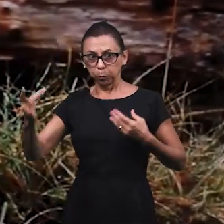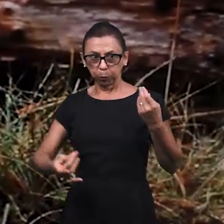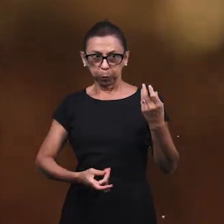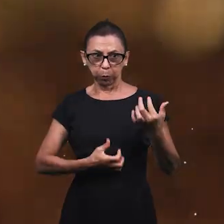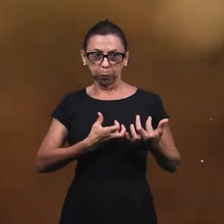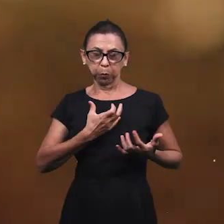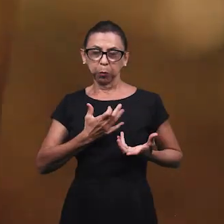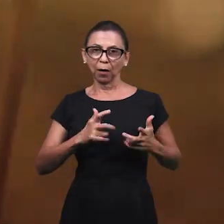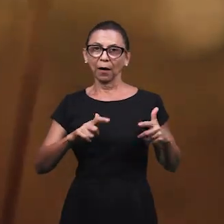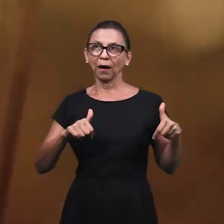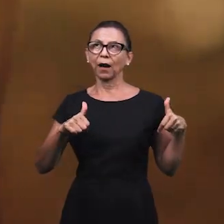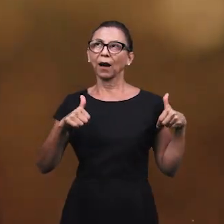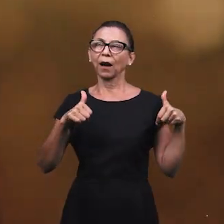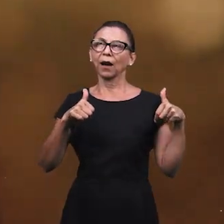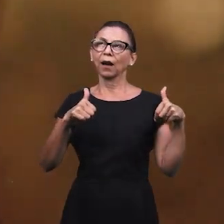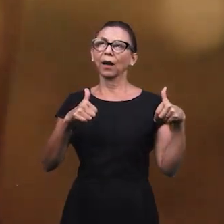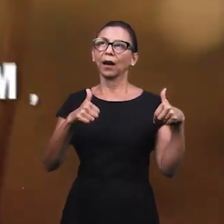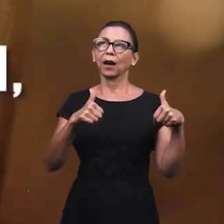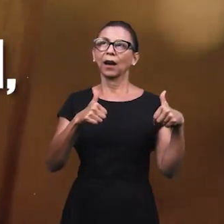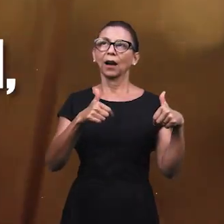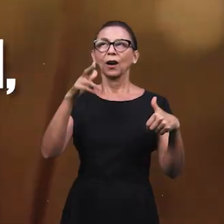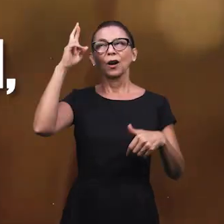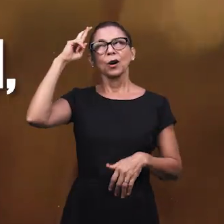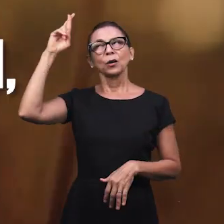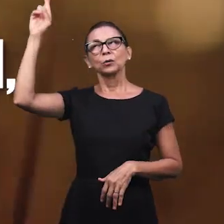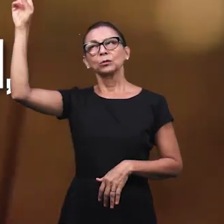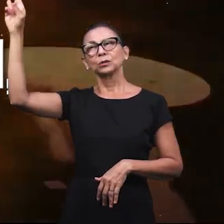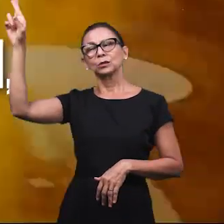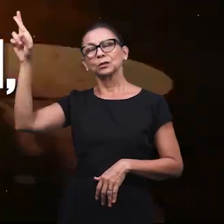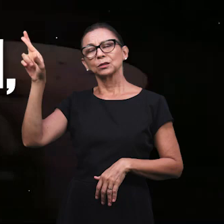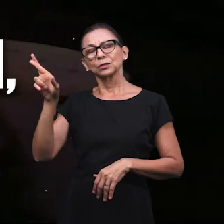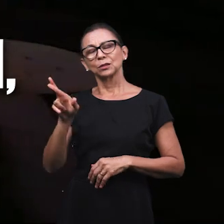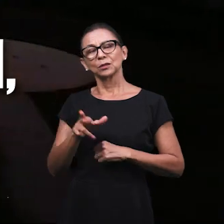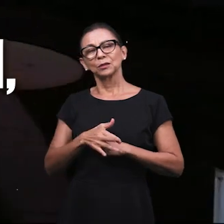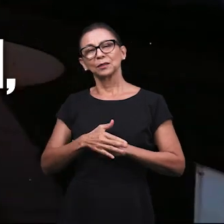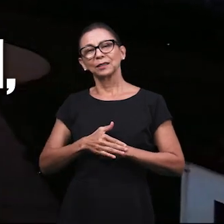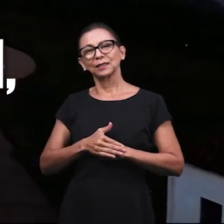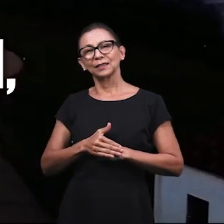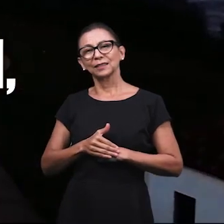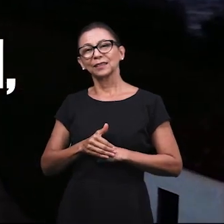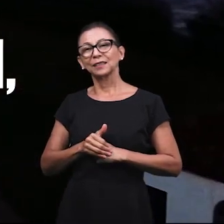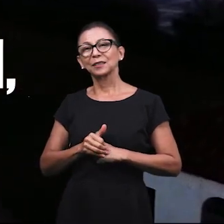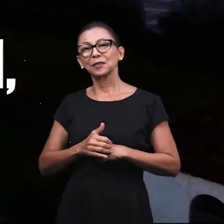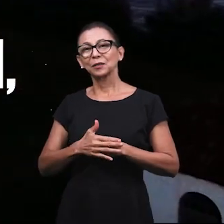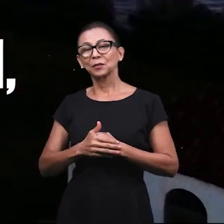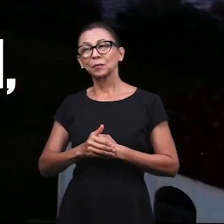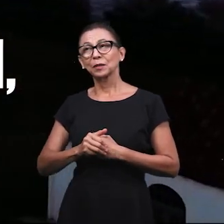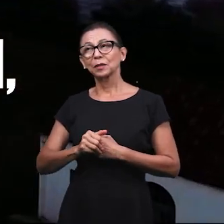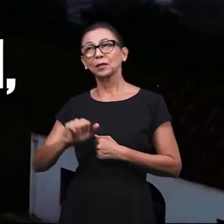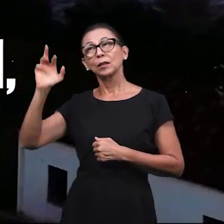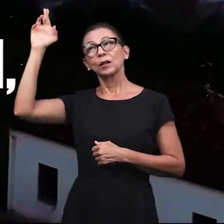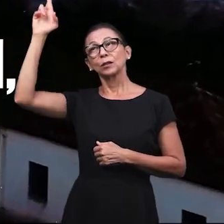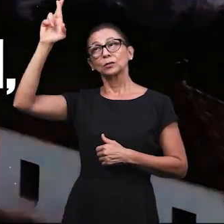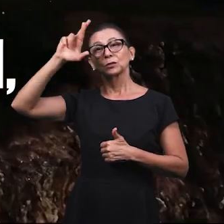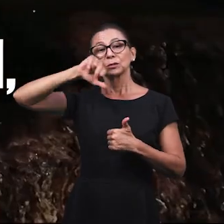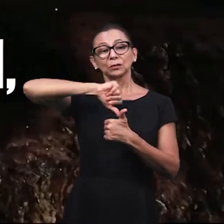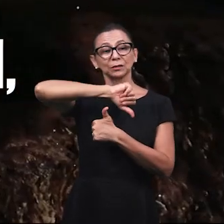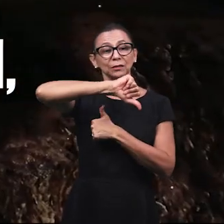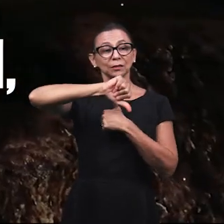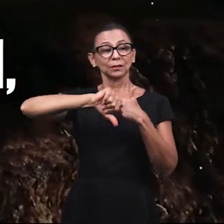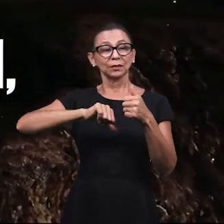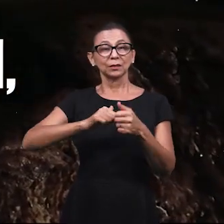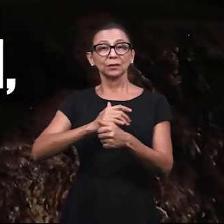suave de amor. Tu és Deus que muda o homem, és o